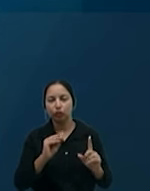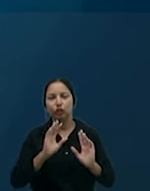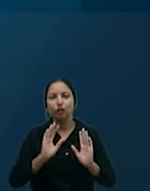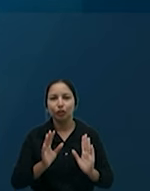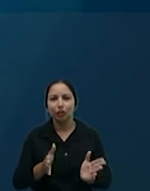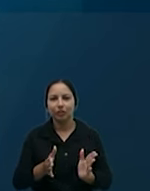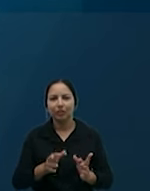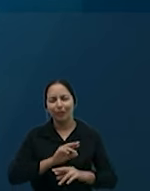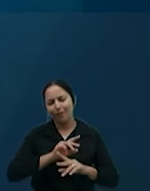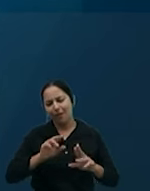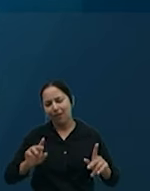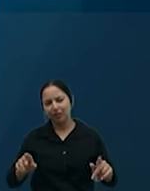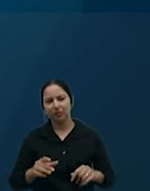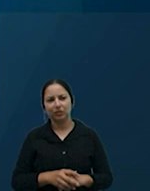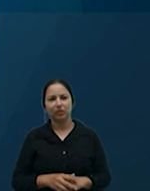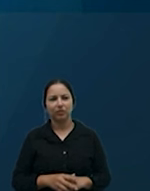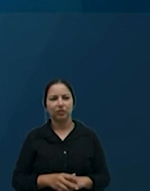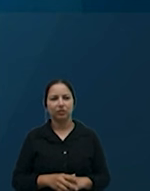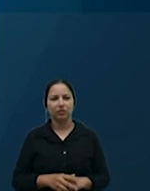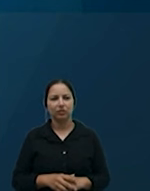e que